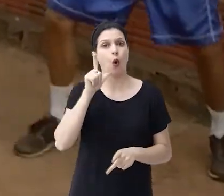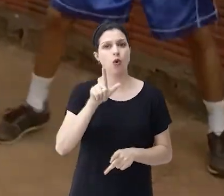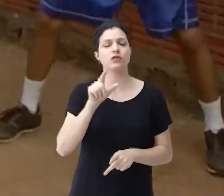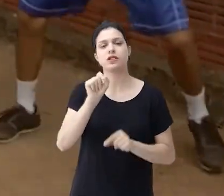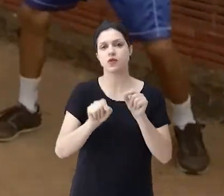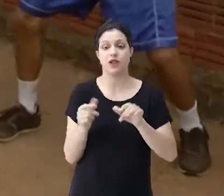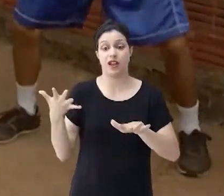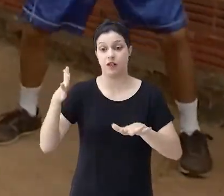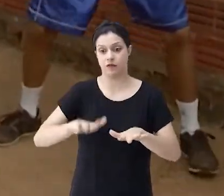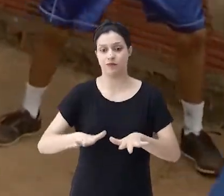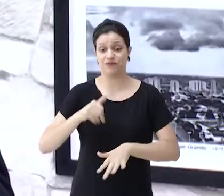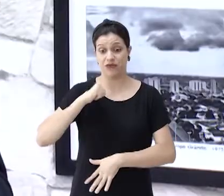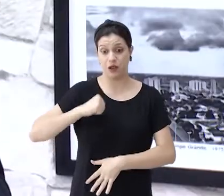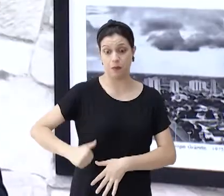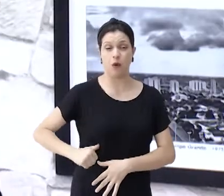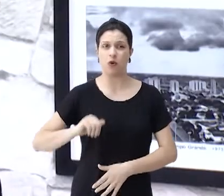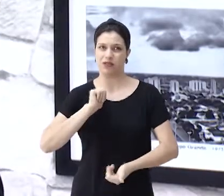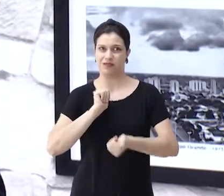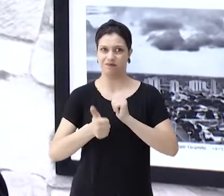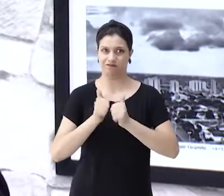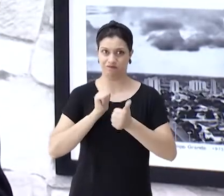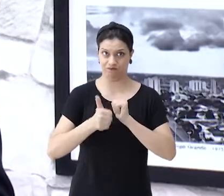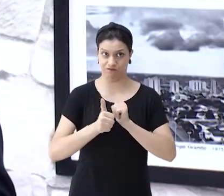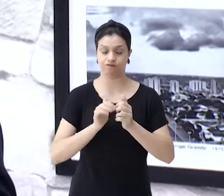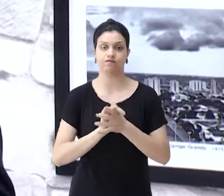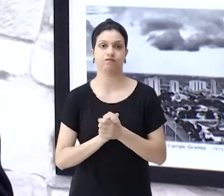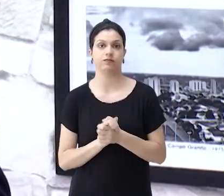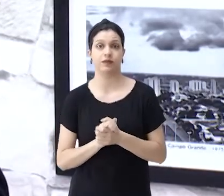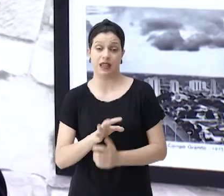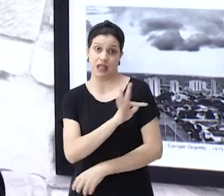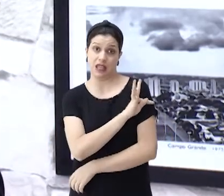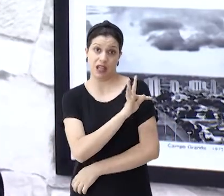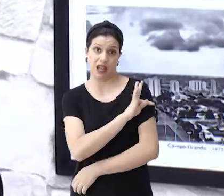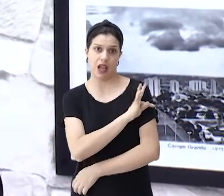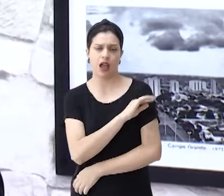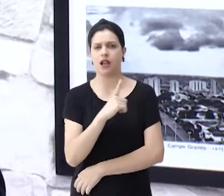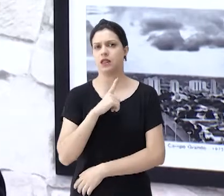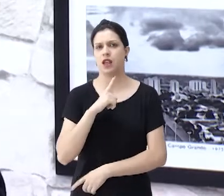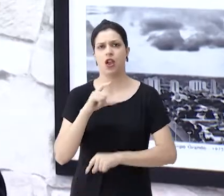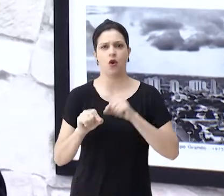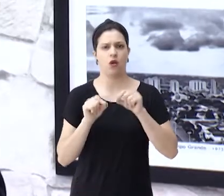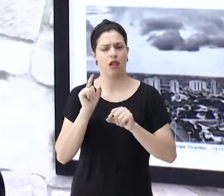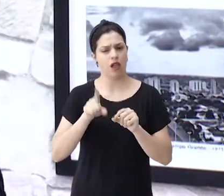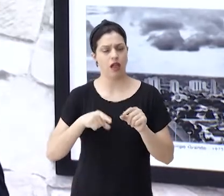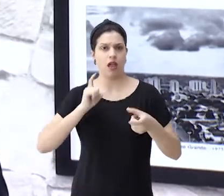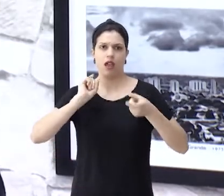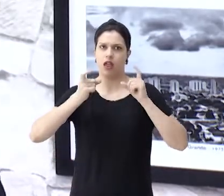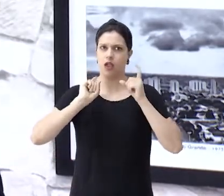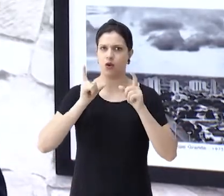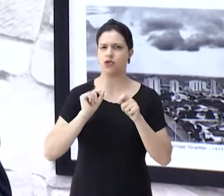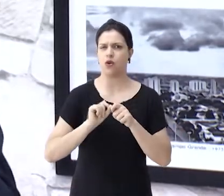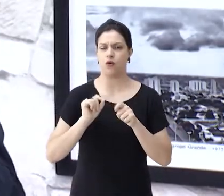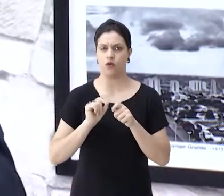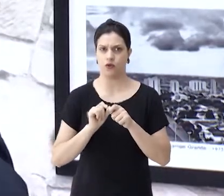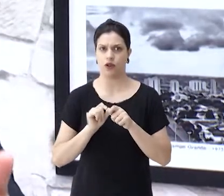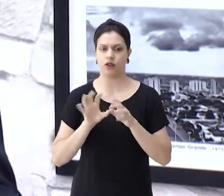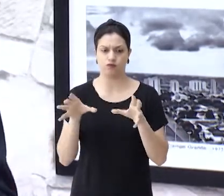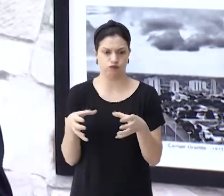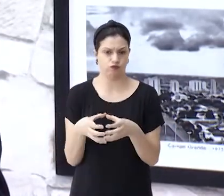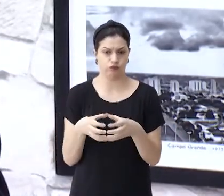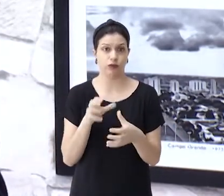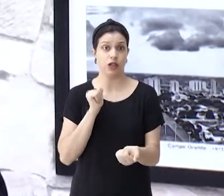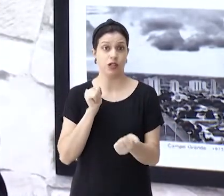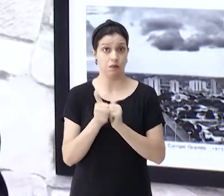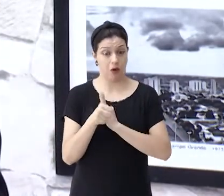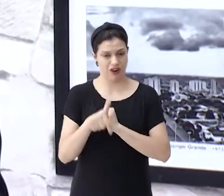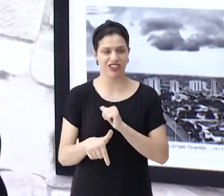mais oportunidades de inclusão. Essas alterações no Bolsa Atleta e Bolsa Técnico foram coletadas nas reuniões